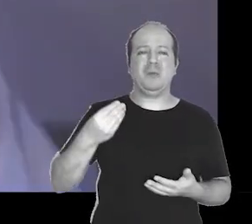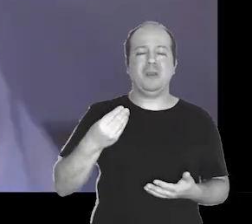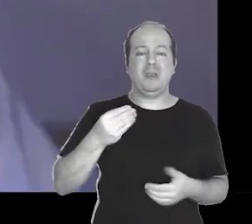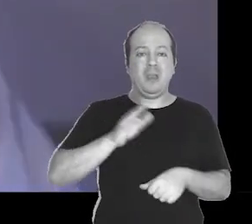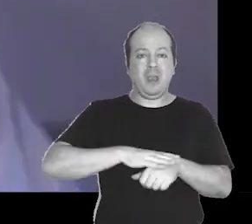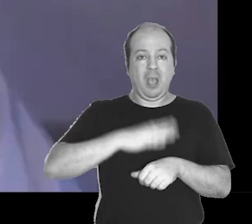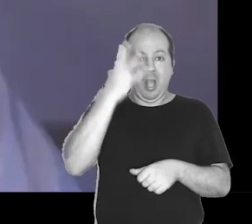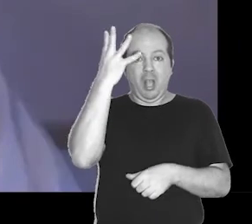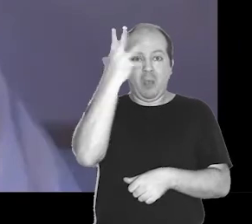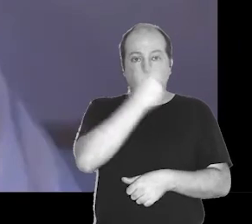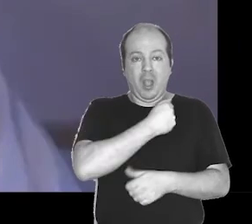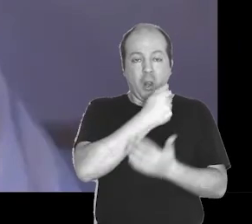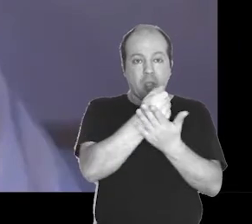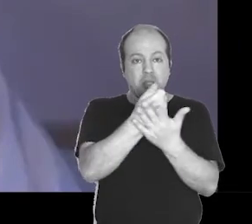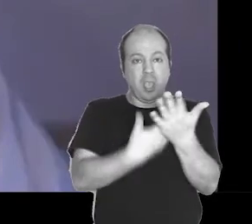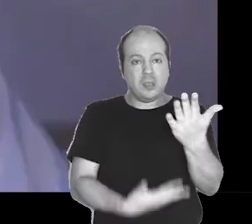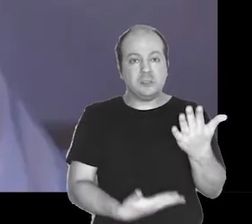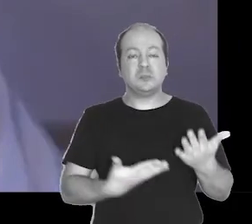belo texto.